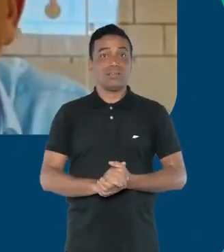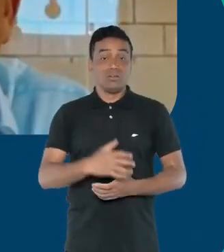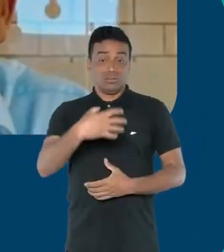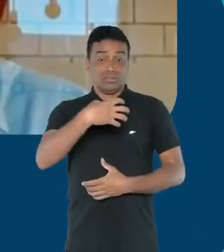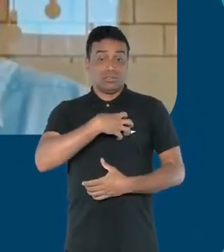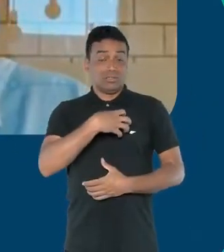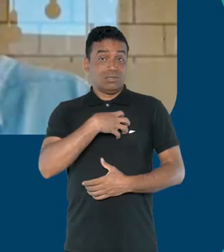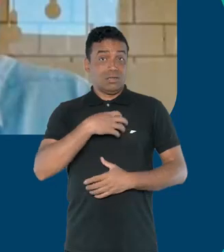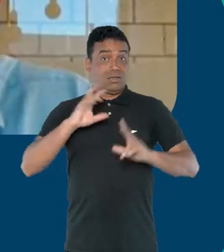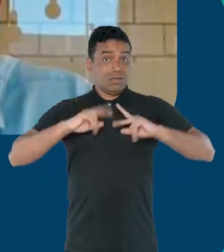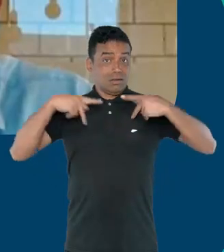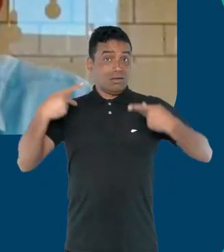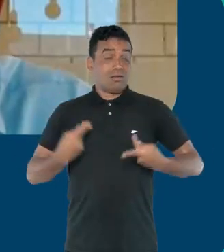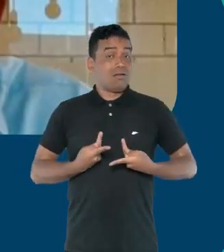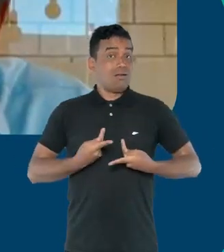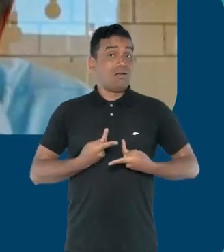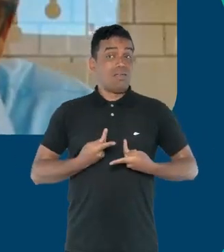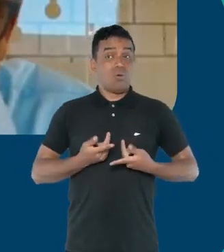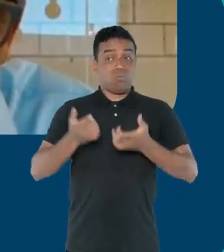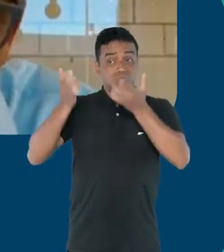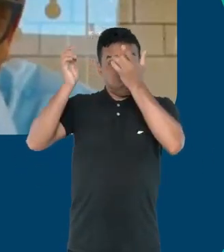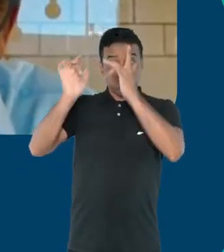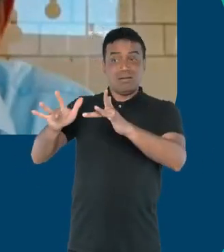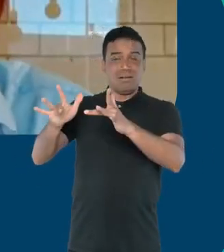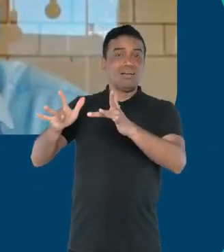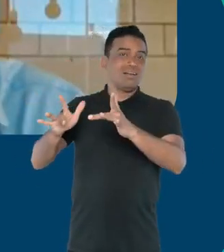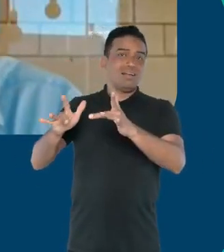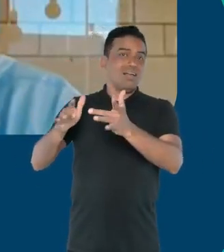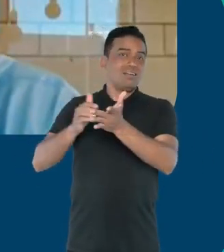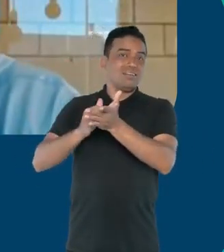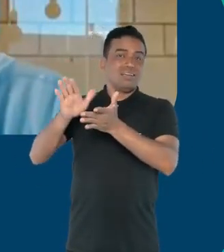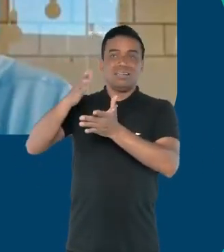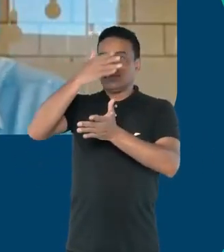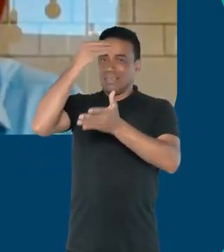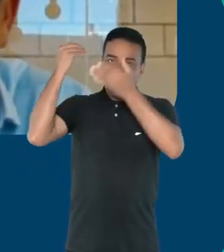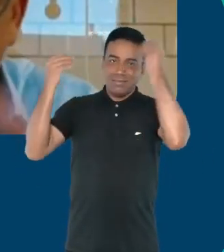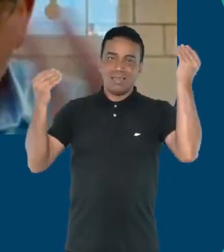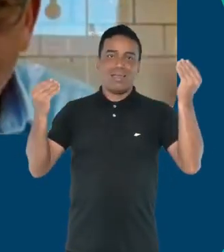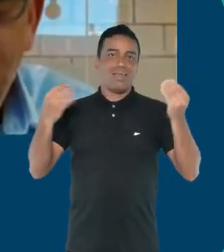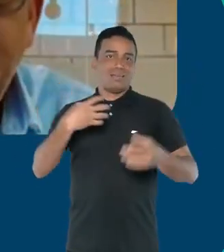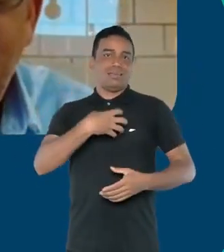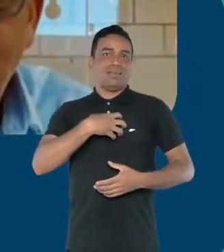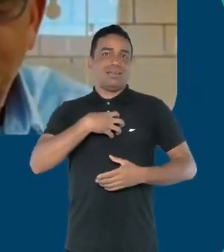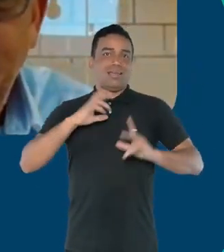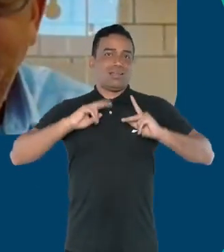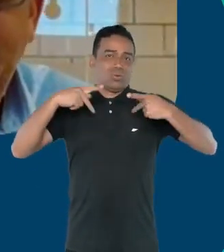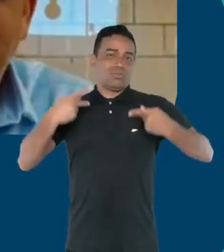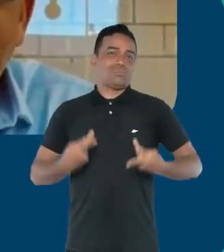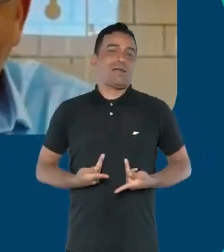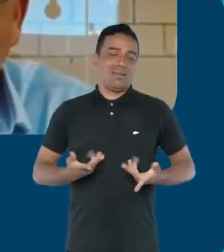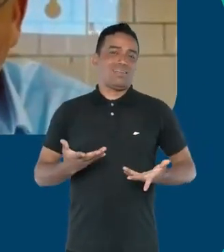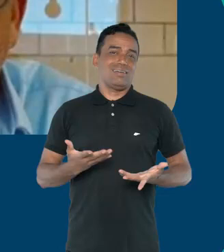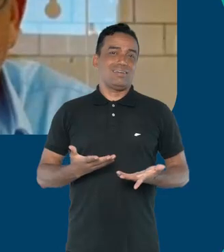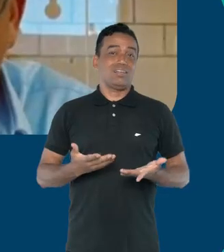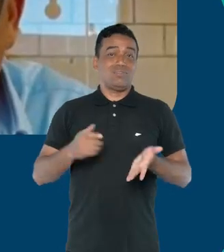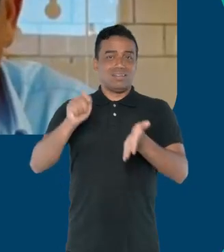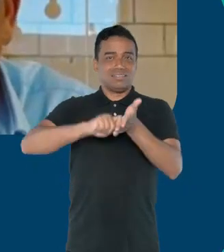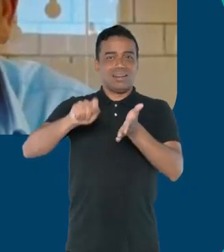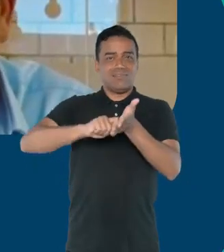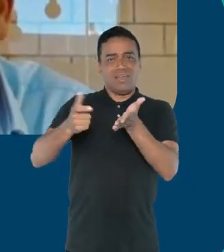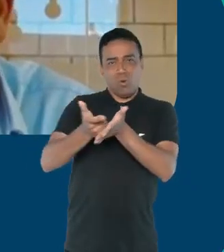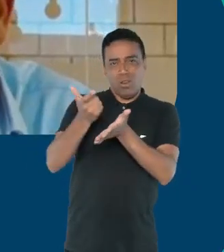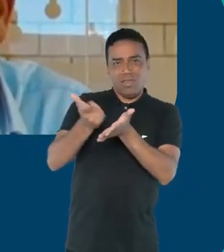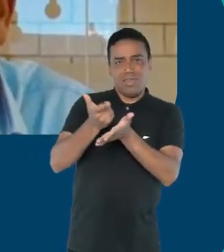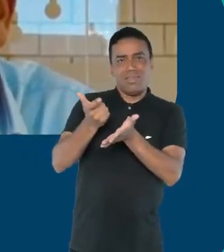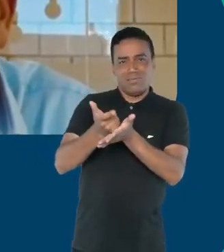permite que eu possa abrir mão da natureza humana. Ele vai escrever no tratado dele sobre a